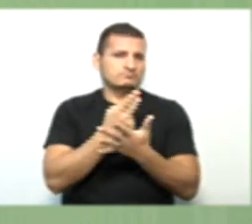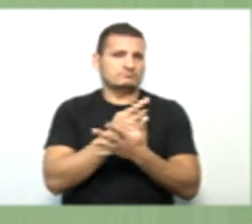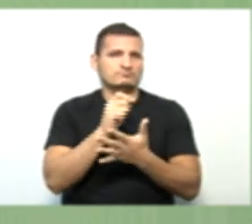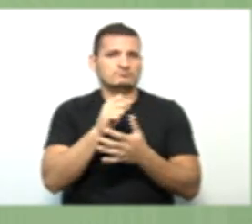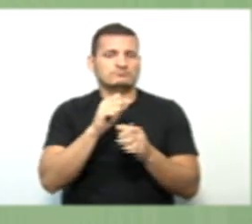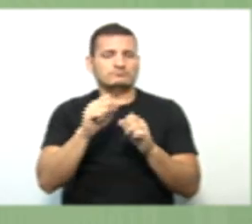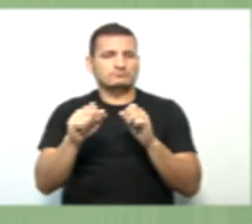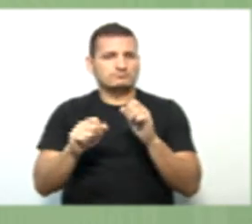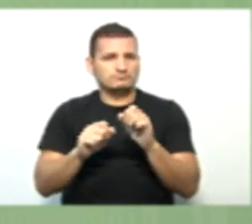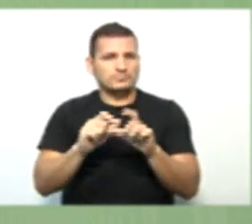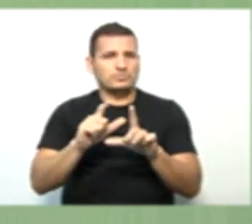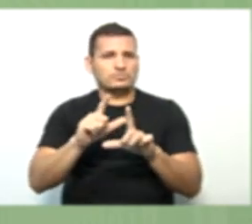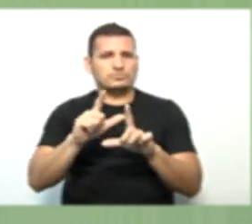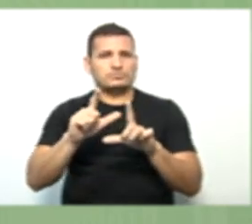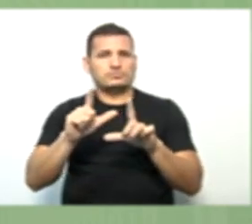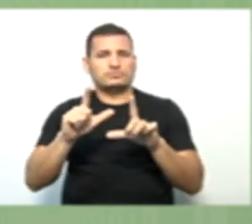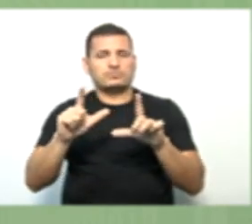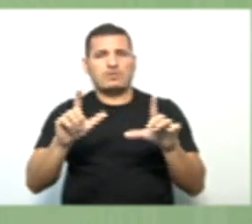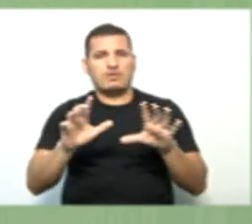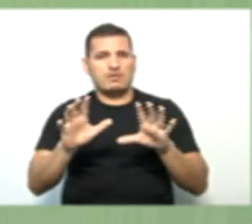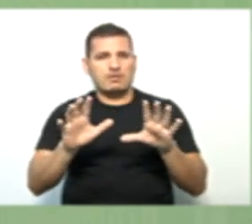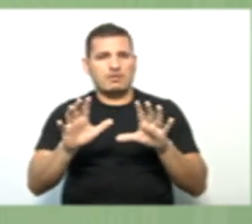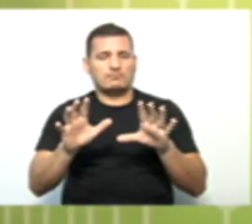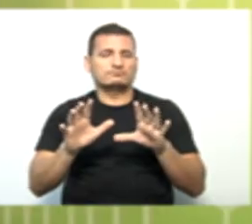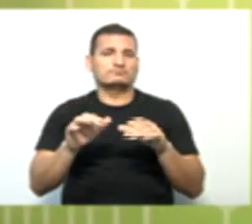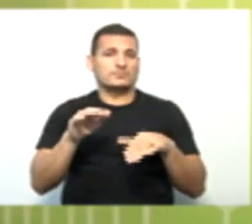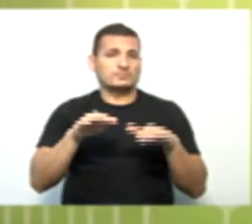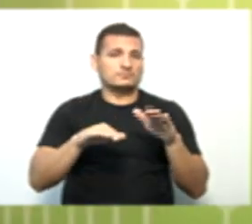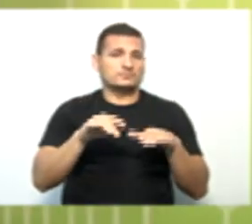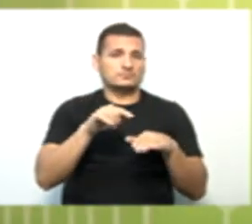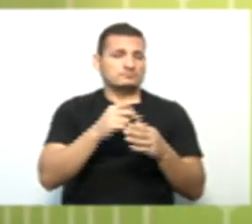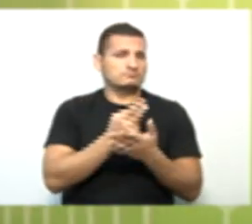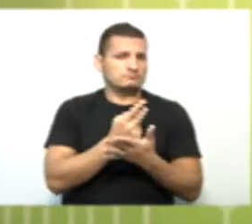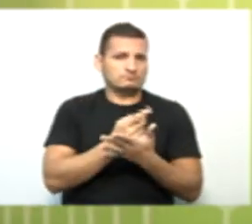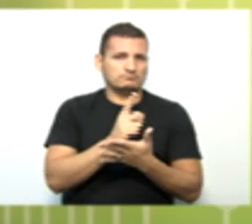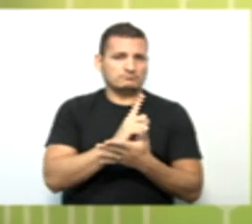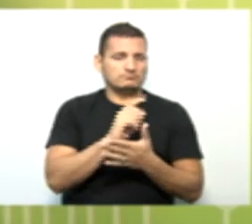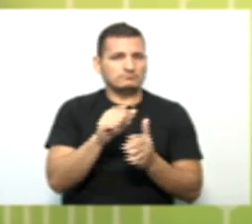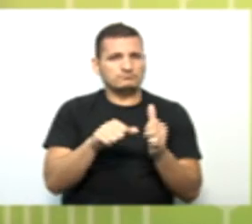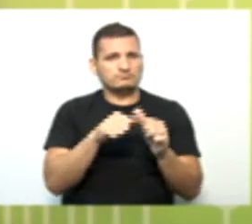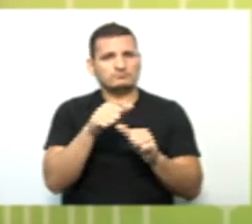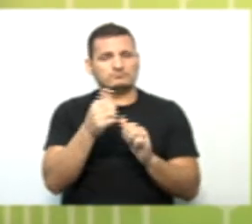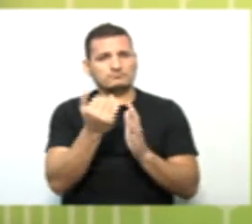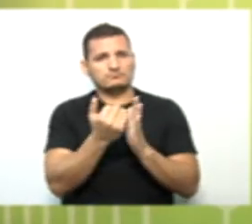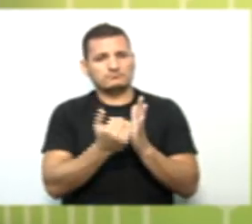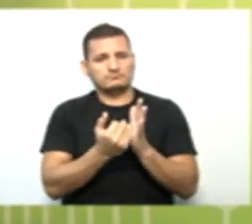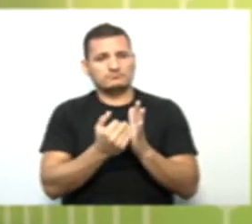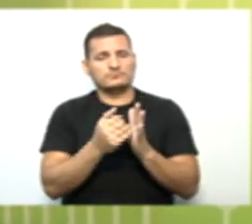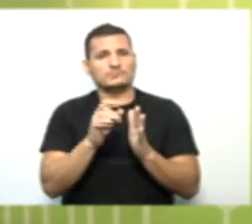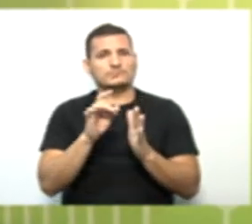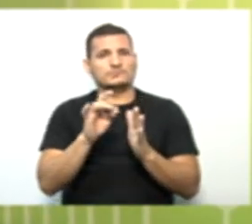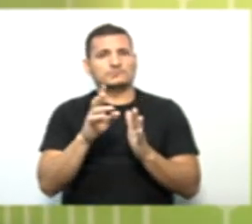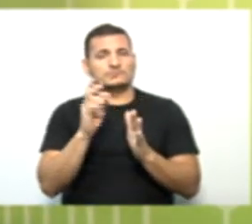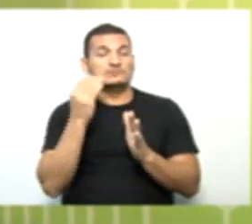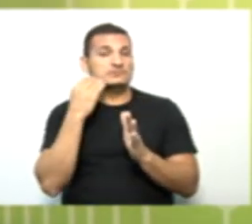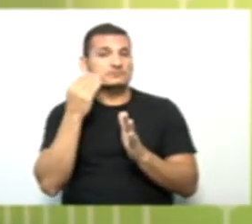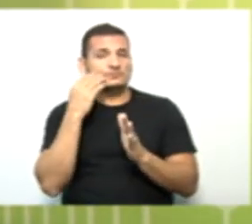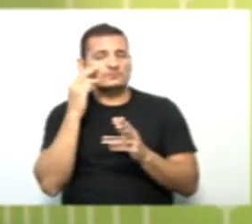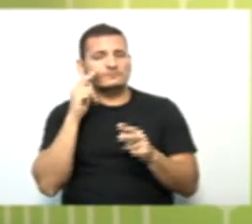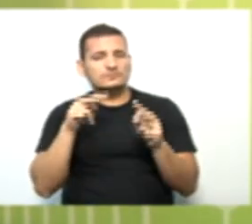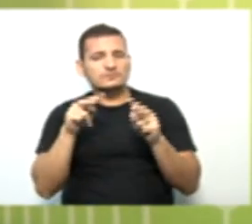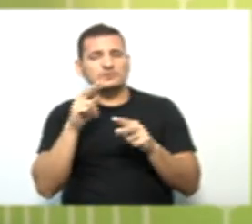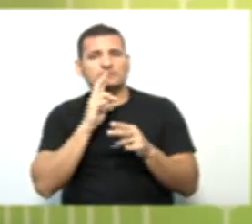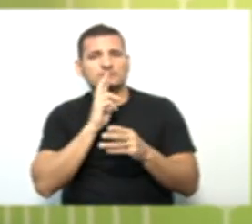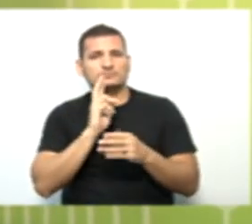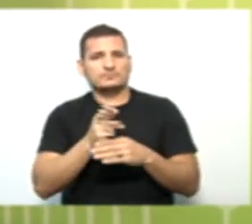Quer dizer, uma coisa que não vai dar erro na hora de compilar o programa. Vai dar erro somente na hora que você está tentando visualizar a resposta